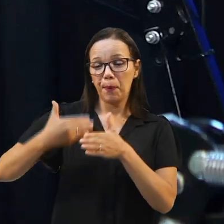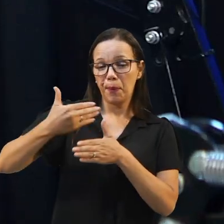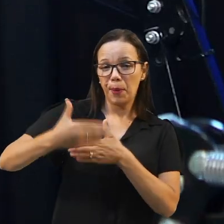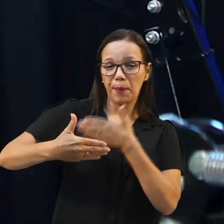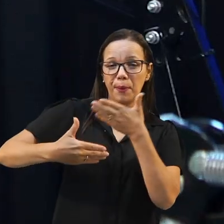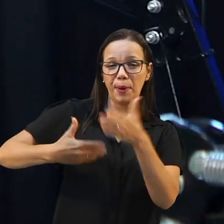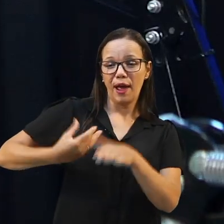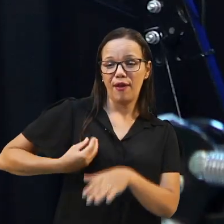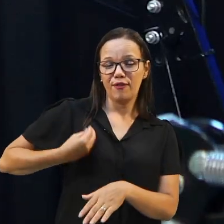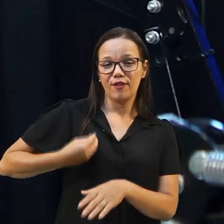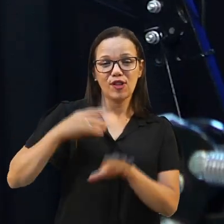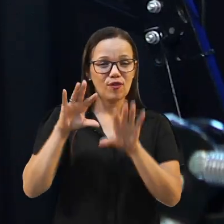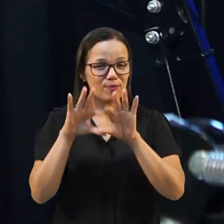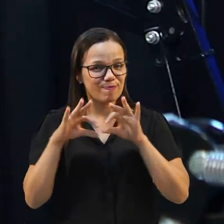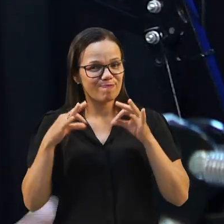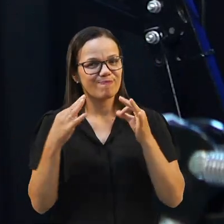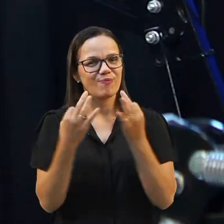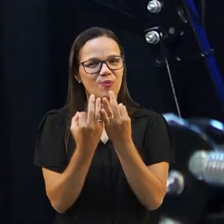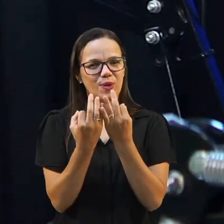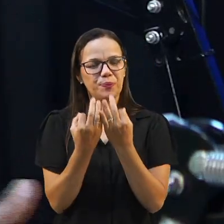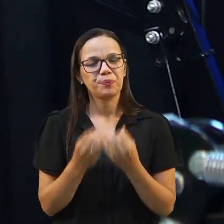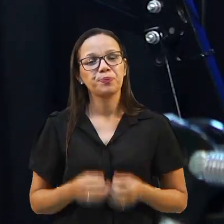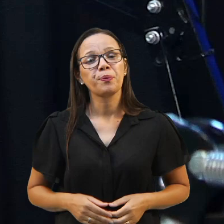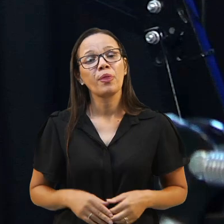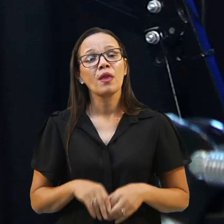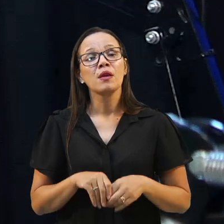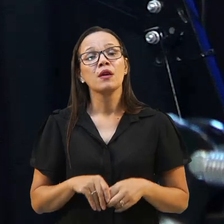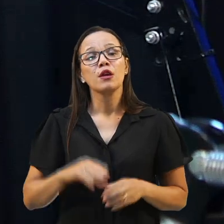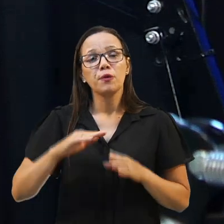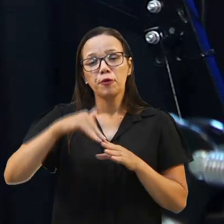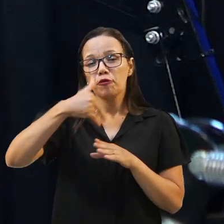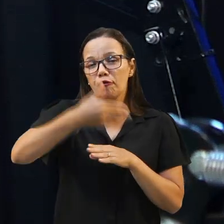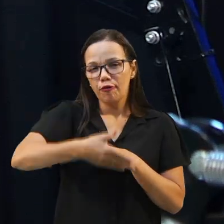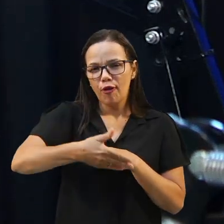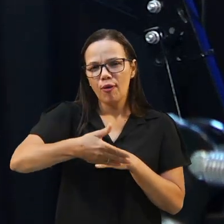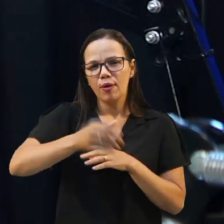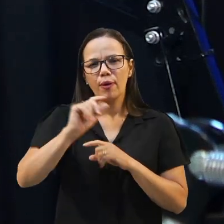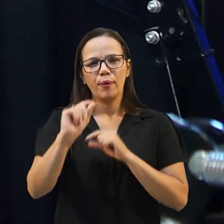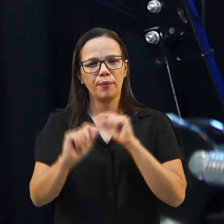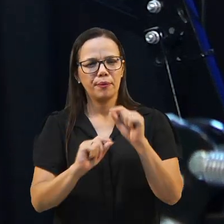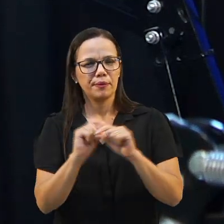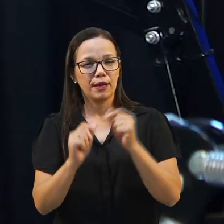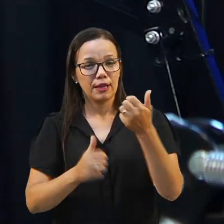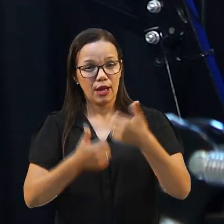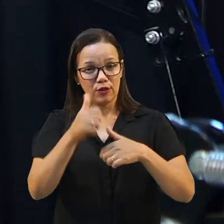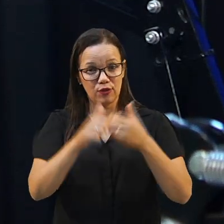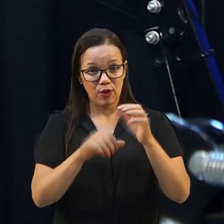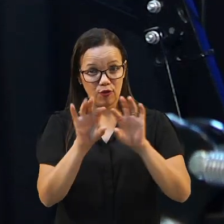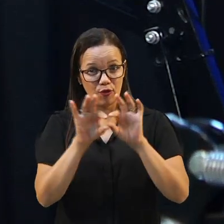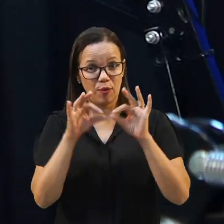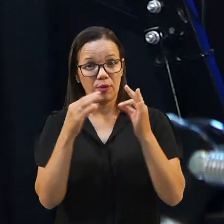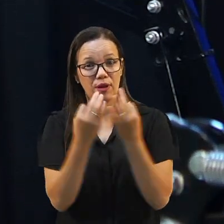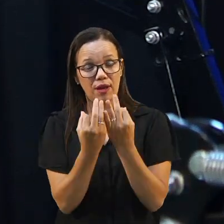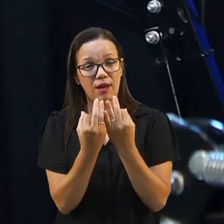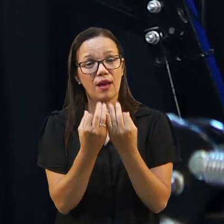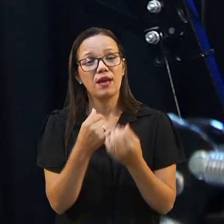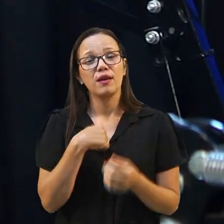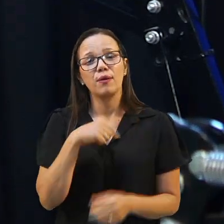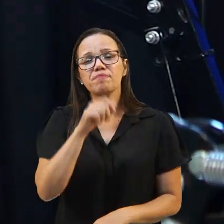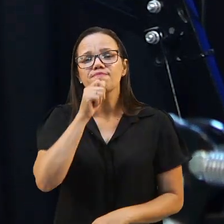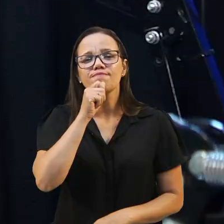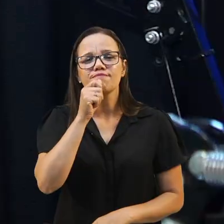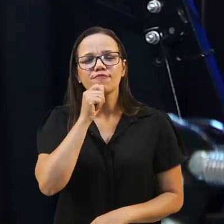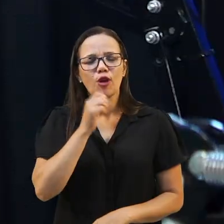essa vida familiar. E fora da atividade familiar, eu